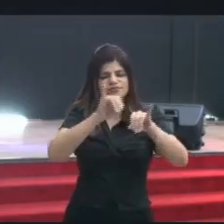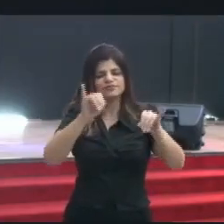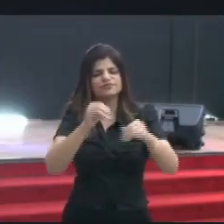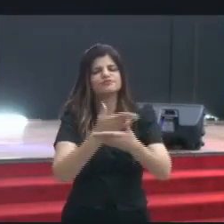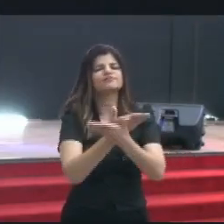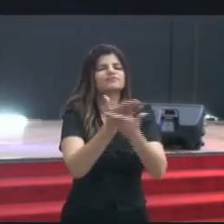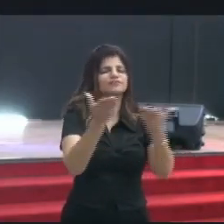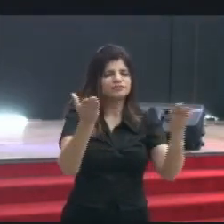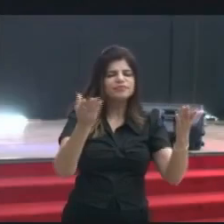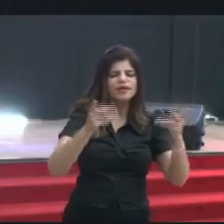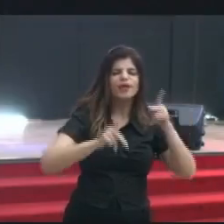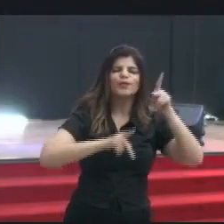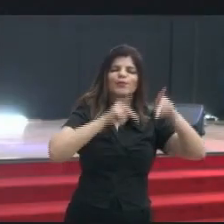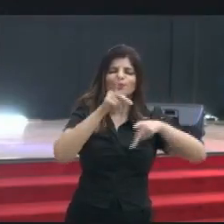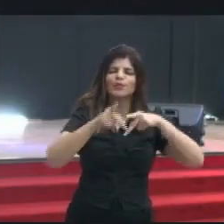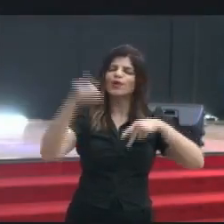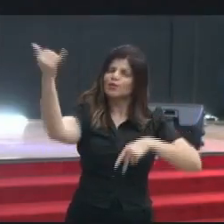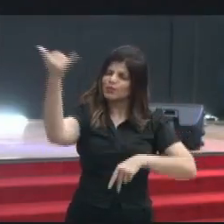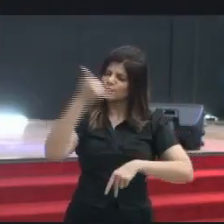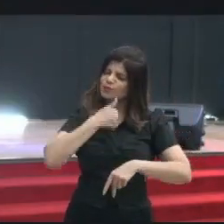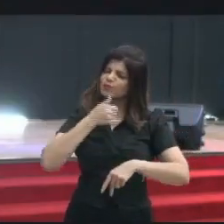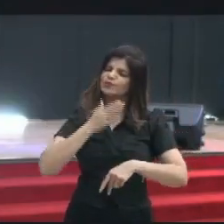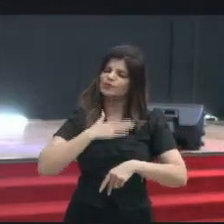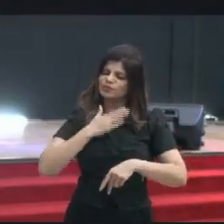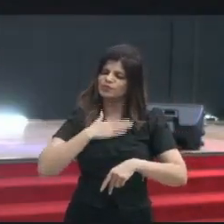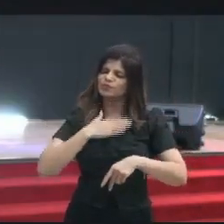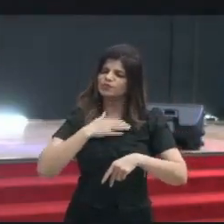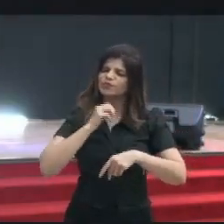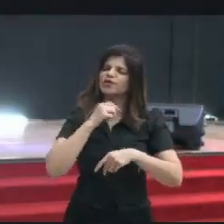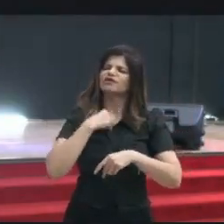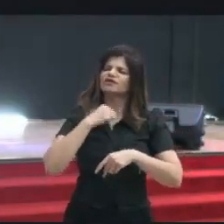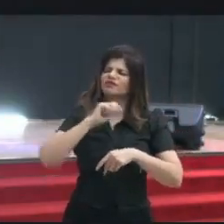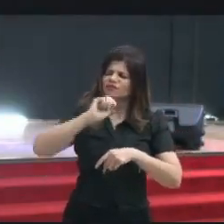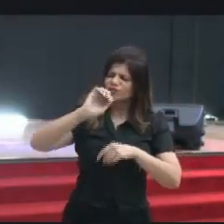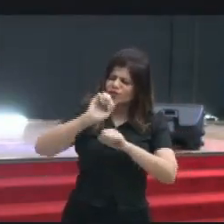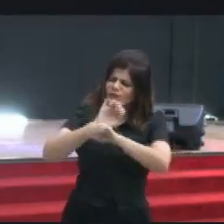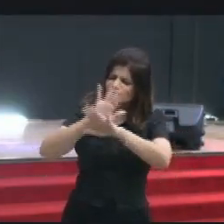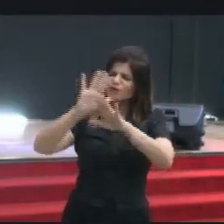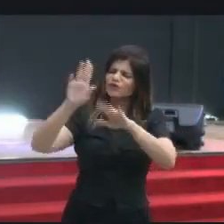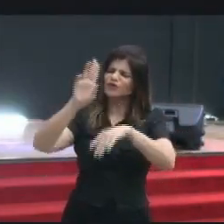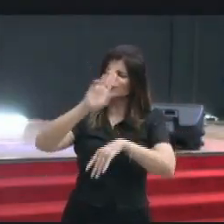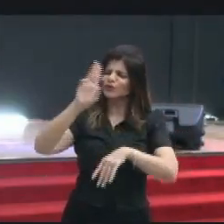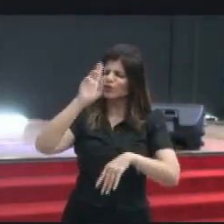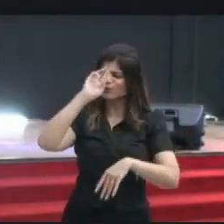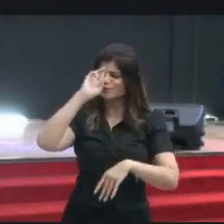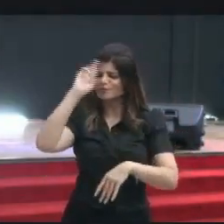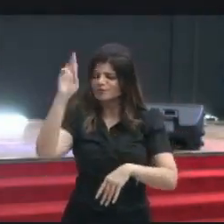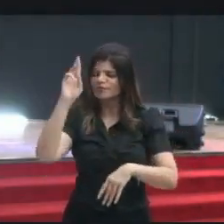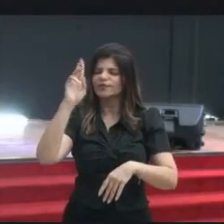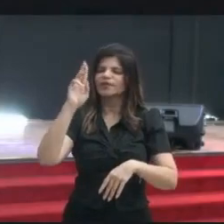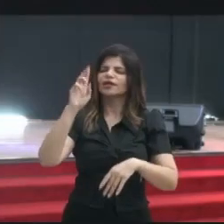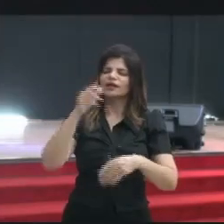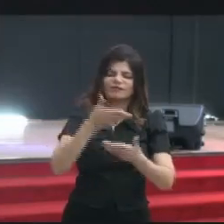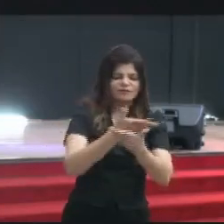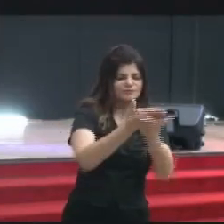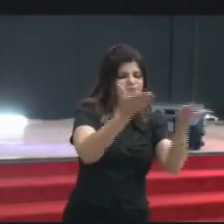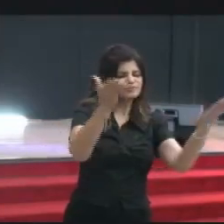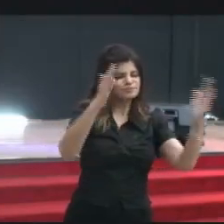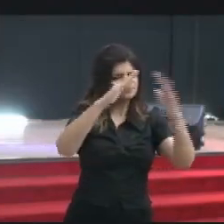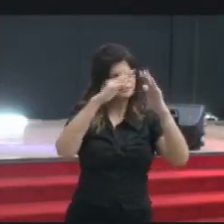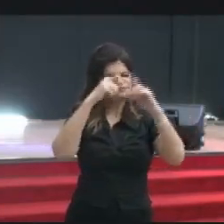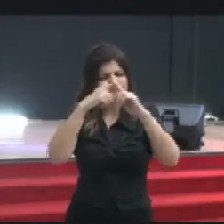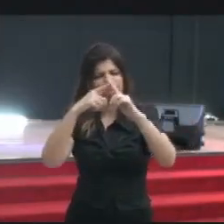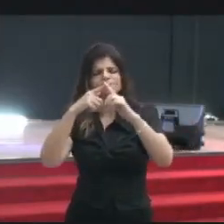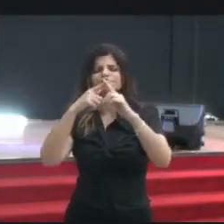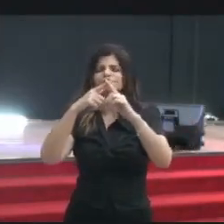Teu povo. Fala comigo, glorifica o nome do Senhor, porque esta é a Tua igreja,